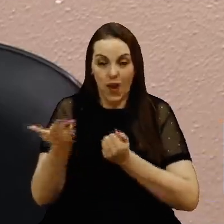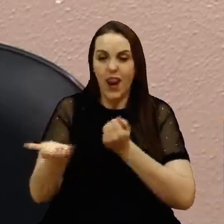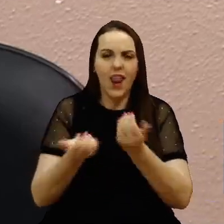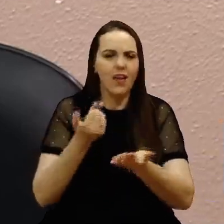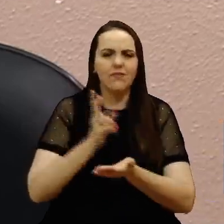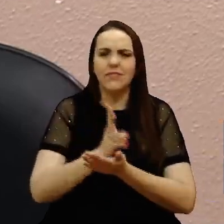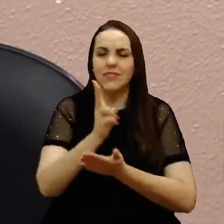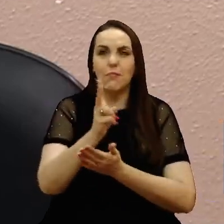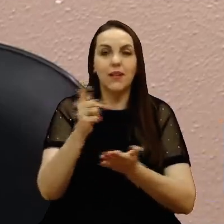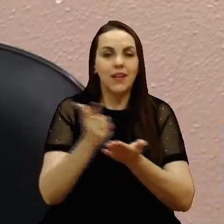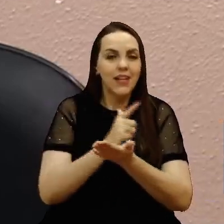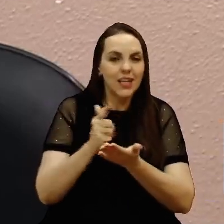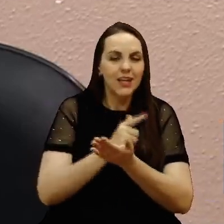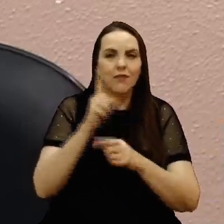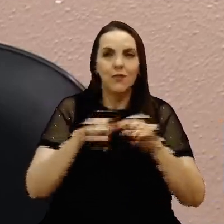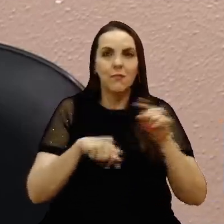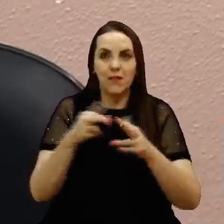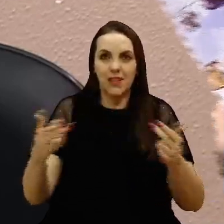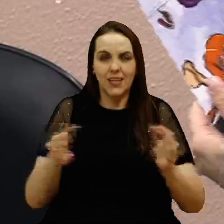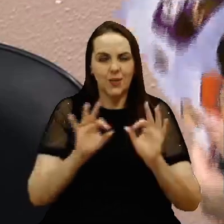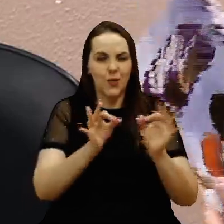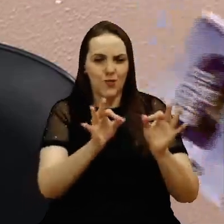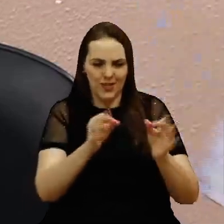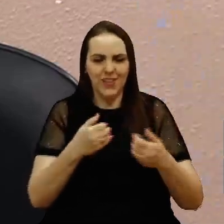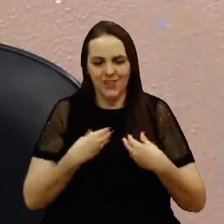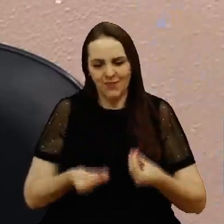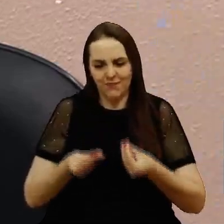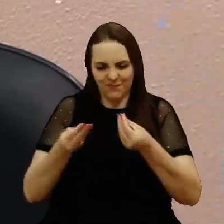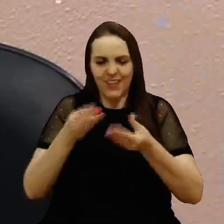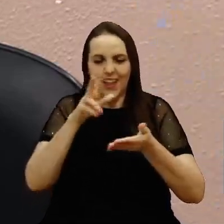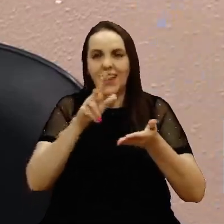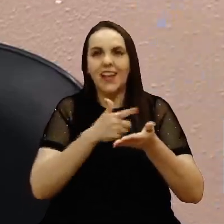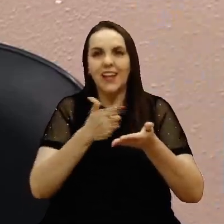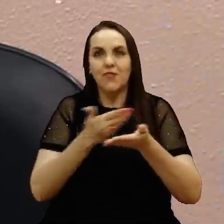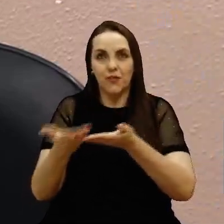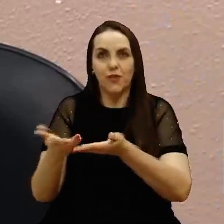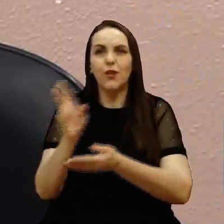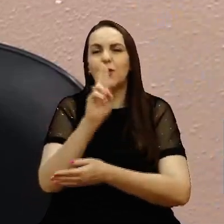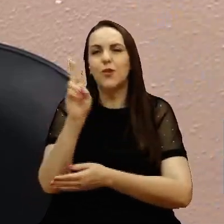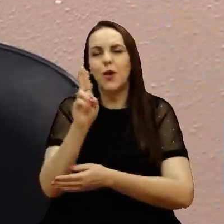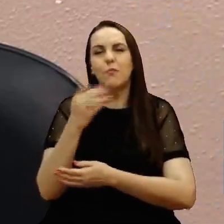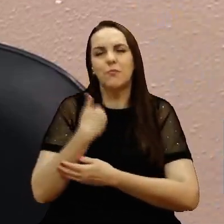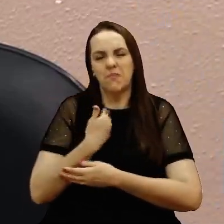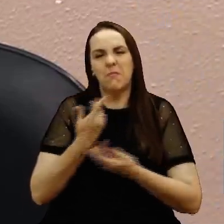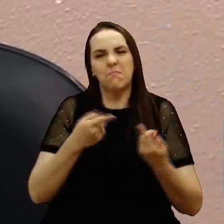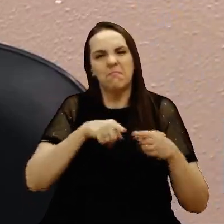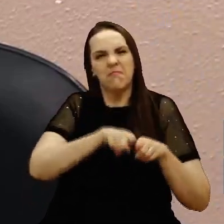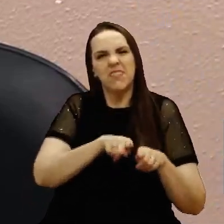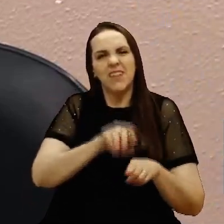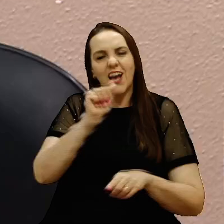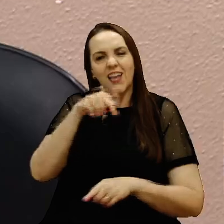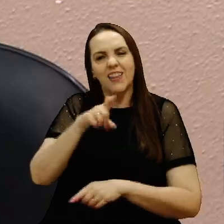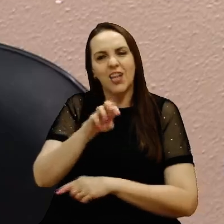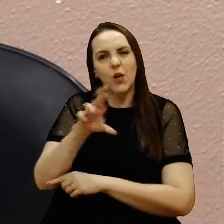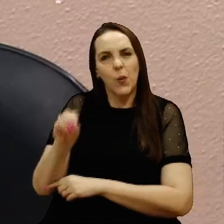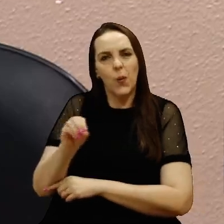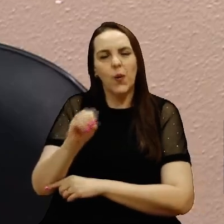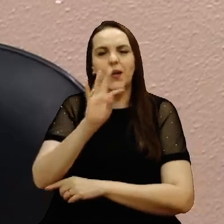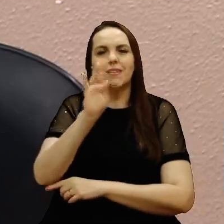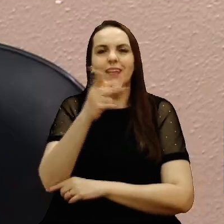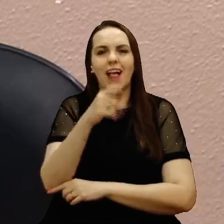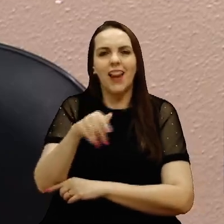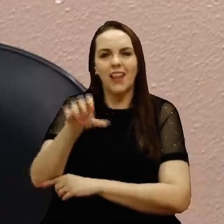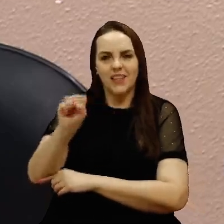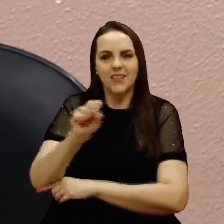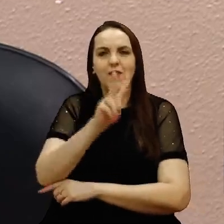e materiais, com certeza estarei levando. Então, parabenizar em seu nome, né, do Andrigo, que é meu parceiro, da Vânia, do Thales, de toda a equipe, mas dizer